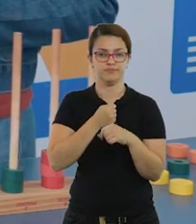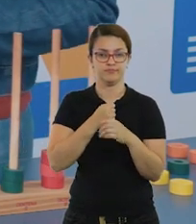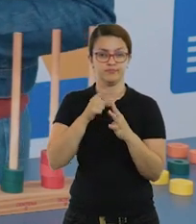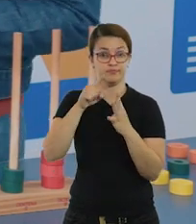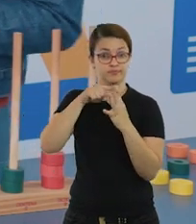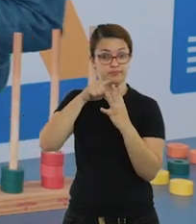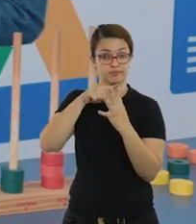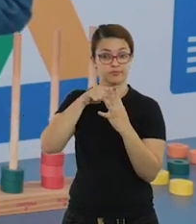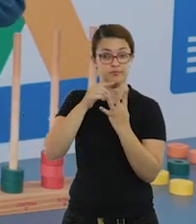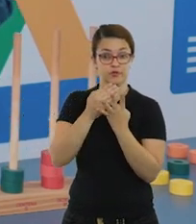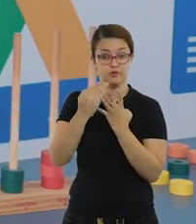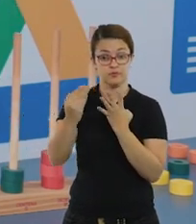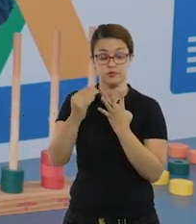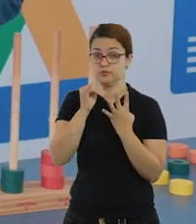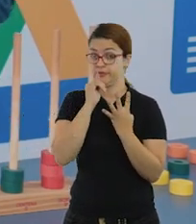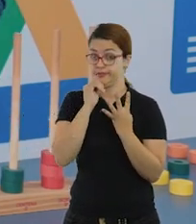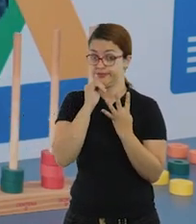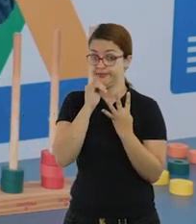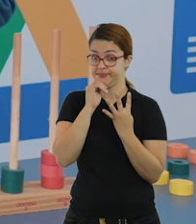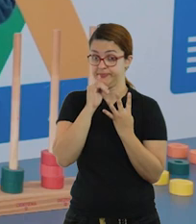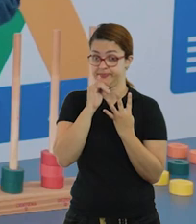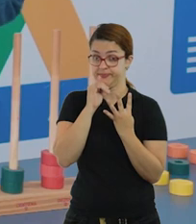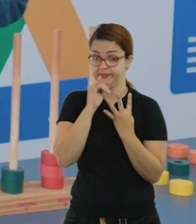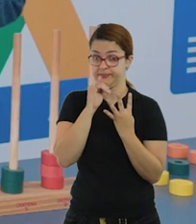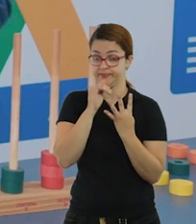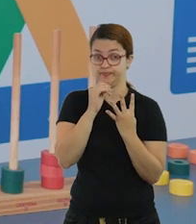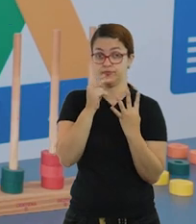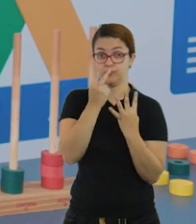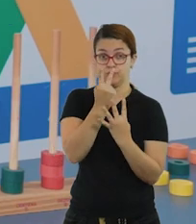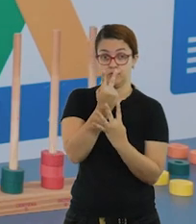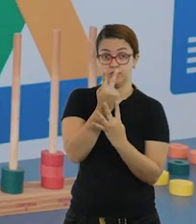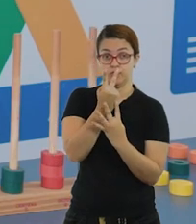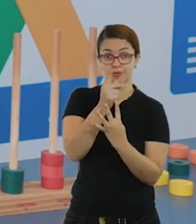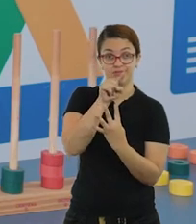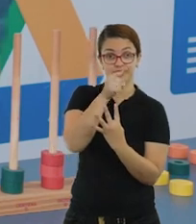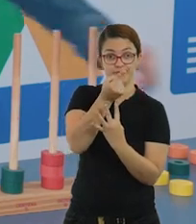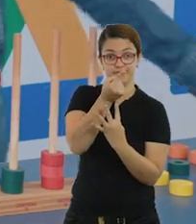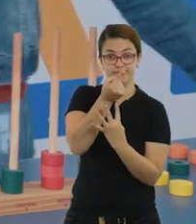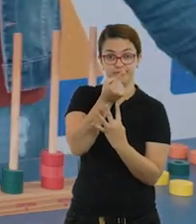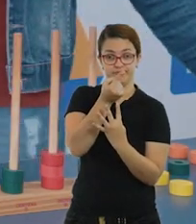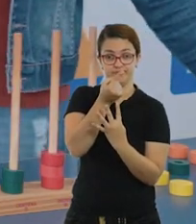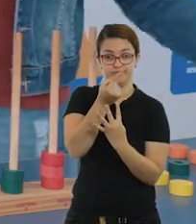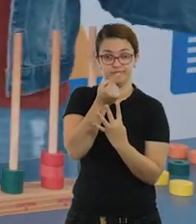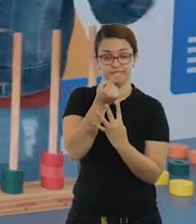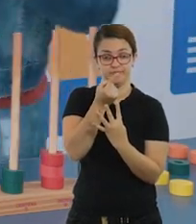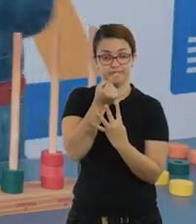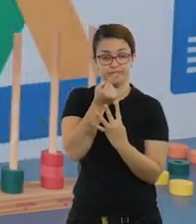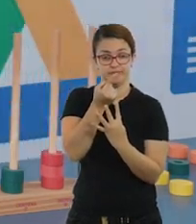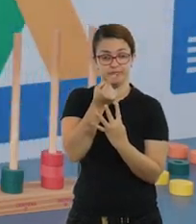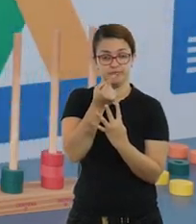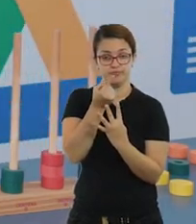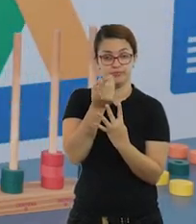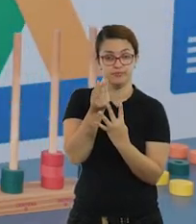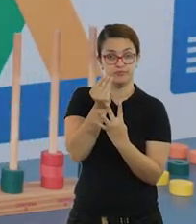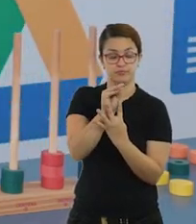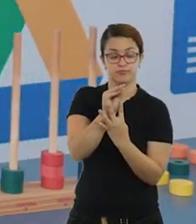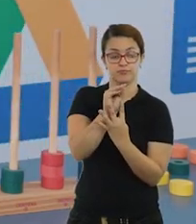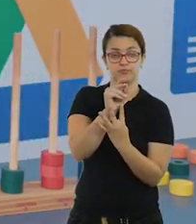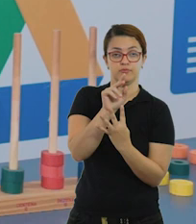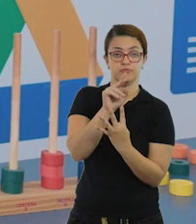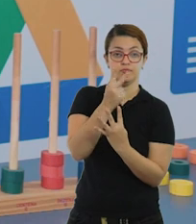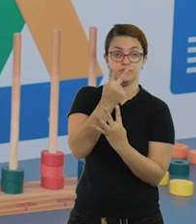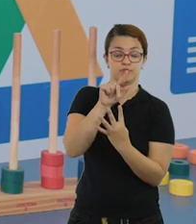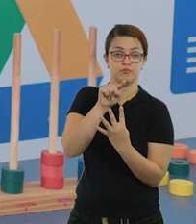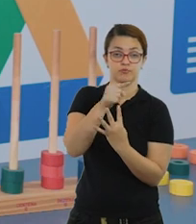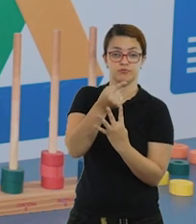unidade de milhar, tá? Então, por exemplo, aqui, eu peguei o número 2.000, certo? Pego o número 2.000 e